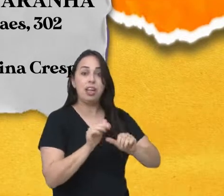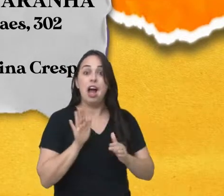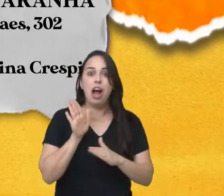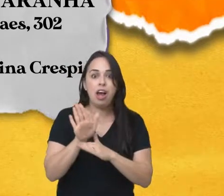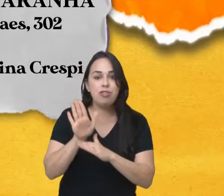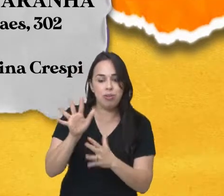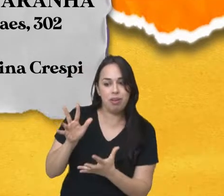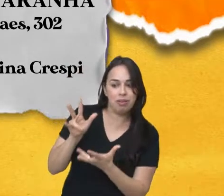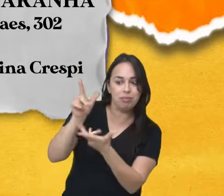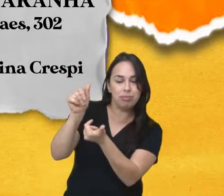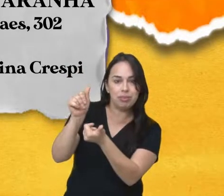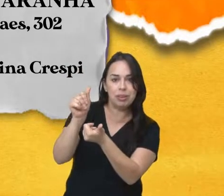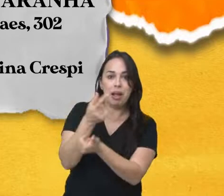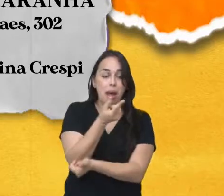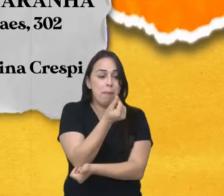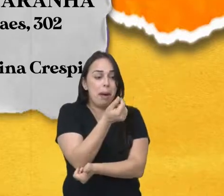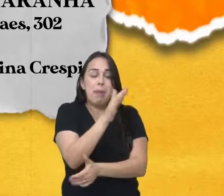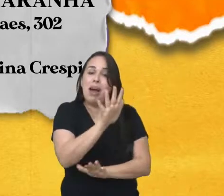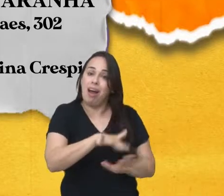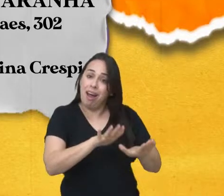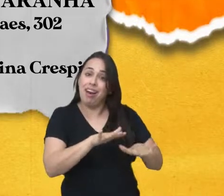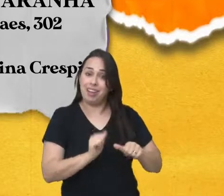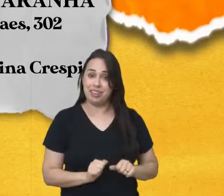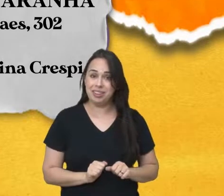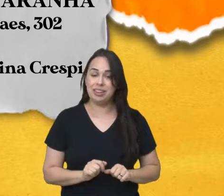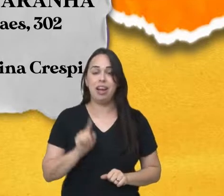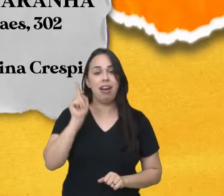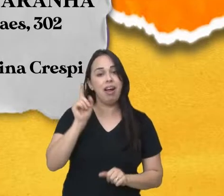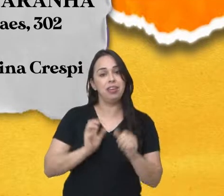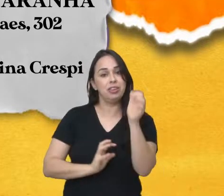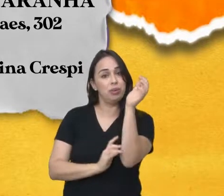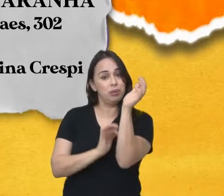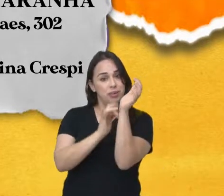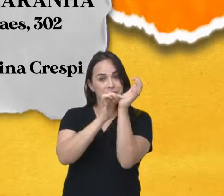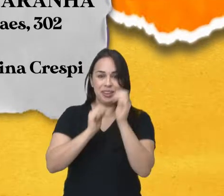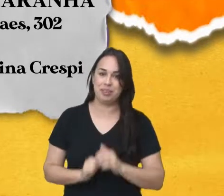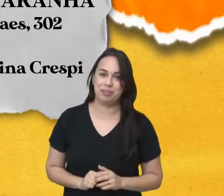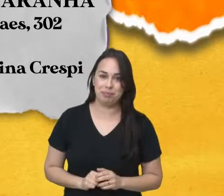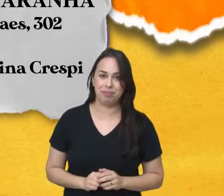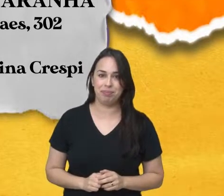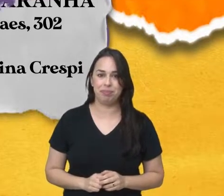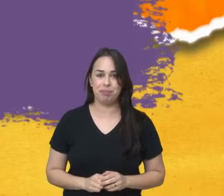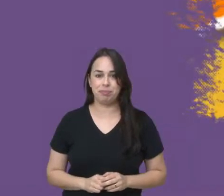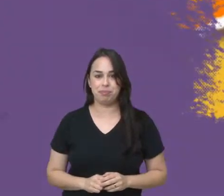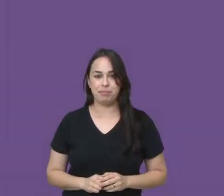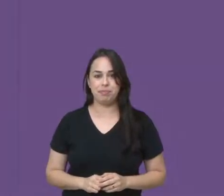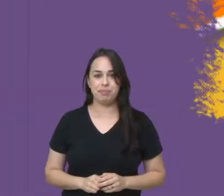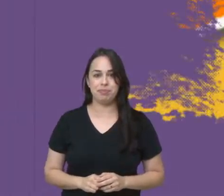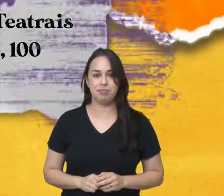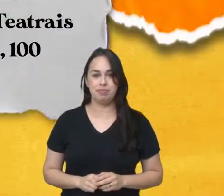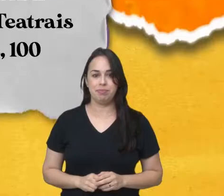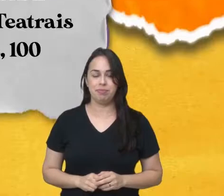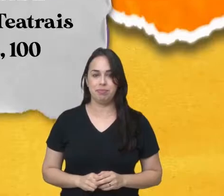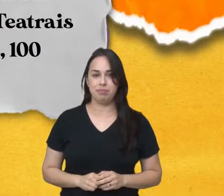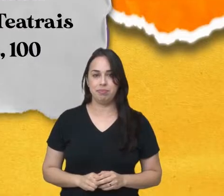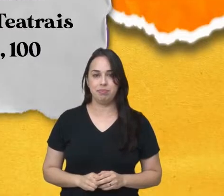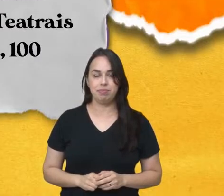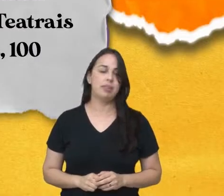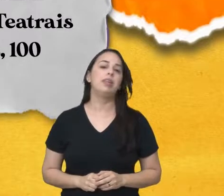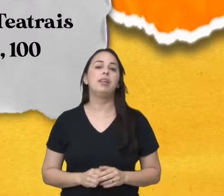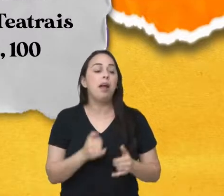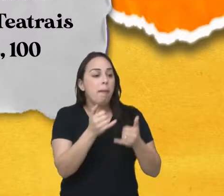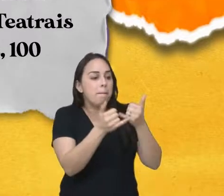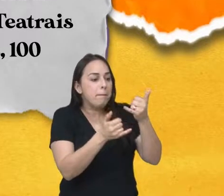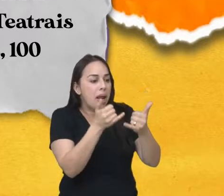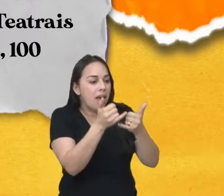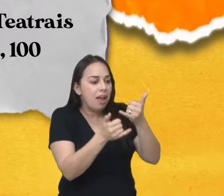planeta. Vale a pena conferir economizando. É no Parque Vicentina Aranha. Participe! Quem não brinca e